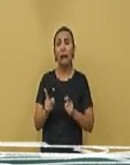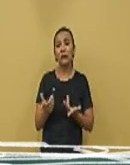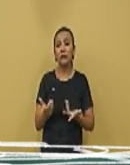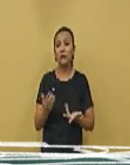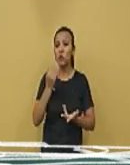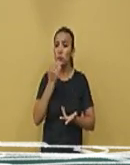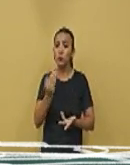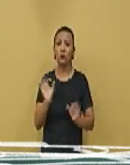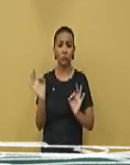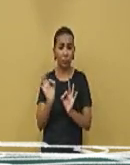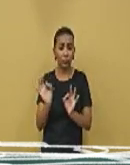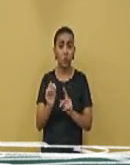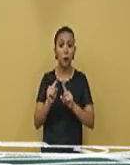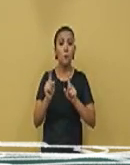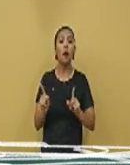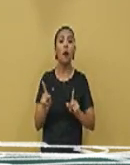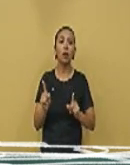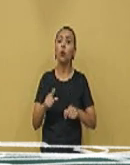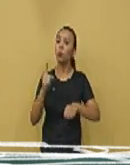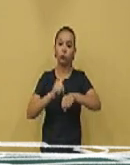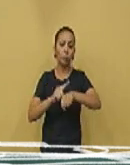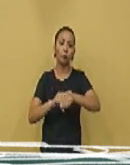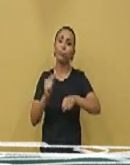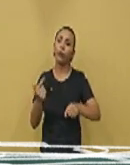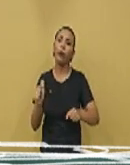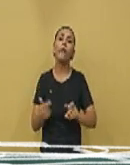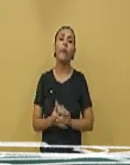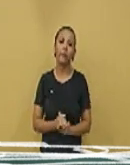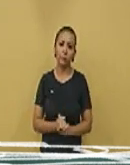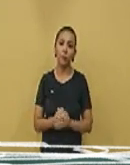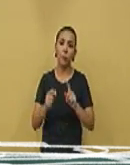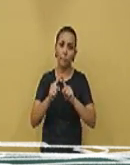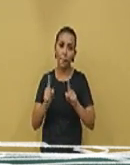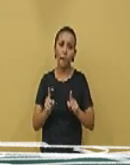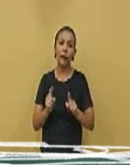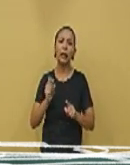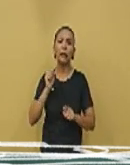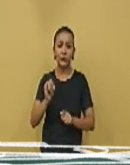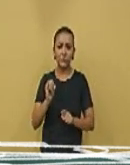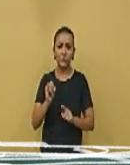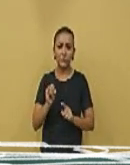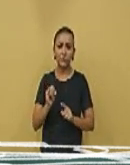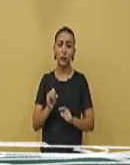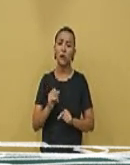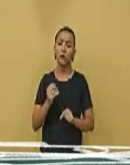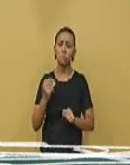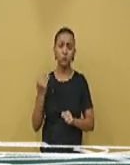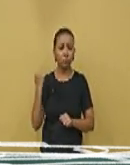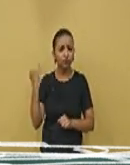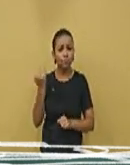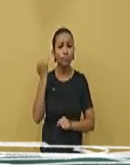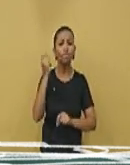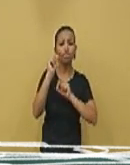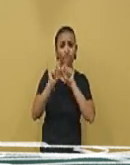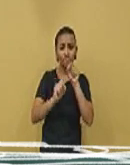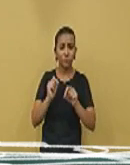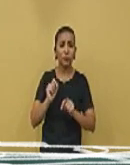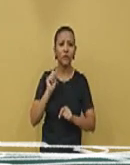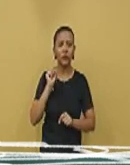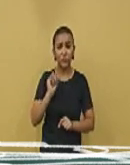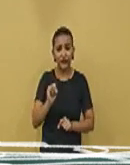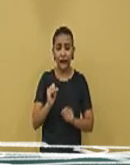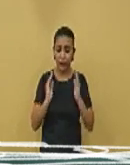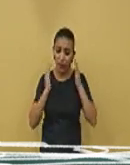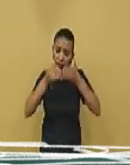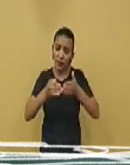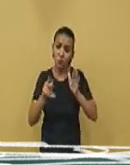Realmente não foi feita. Não tivemos tempo para isso. Né? Mas, vamos dizer assim, outra coisa também é fundamental, que, por mais que seja específico,